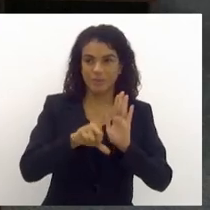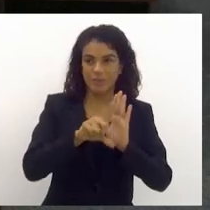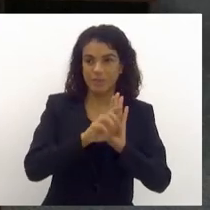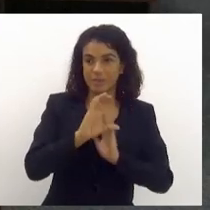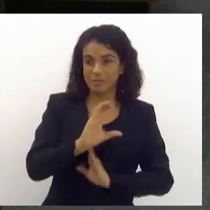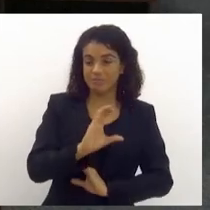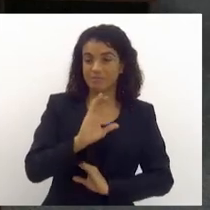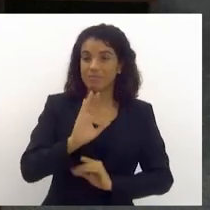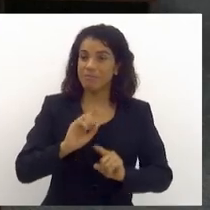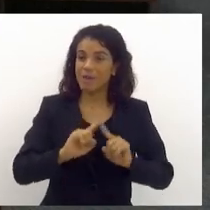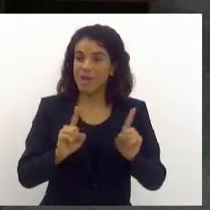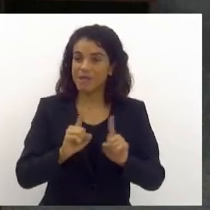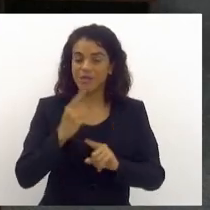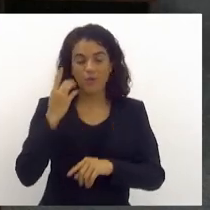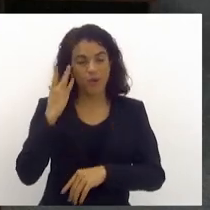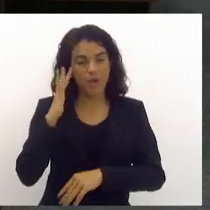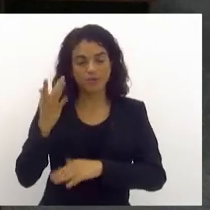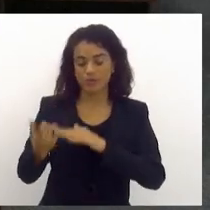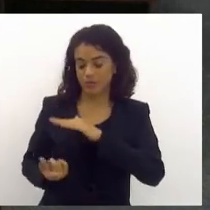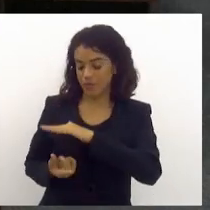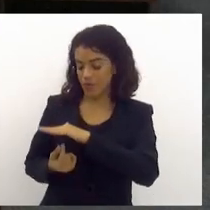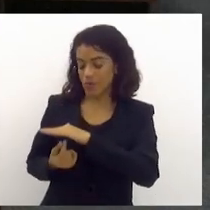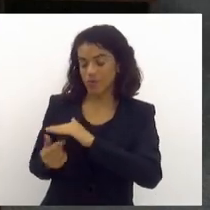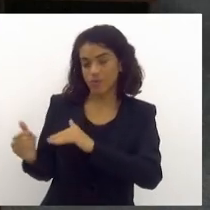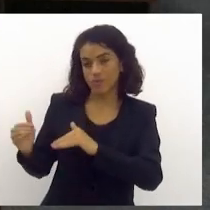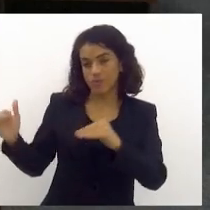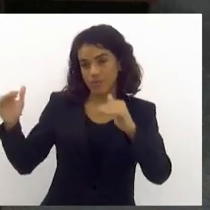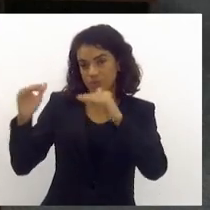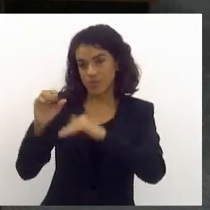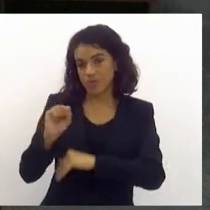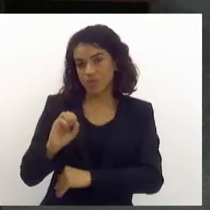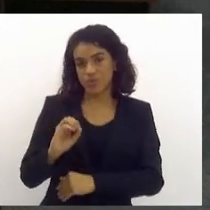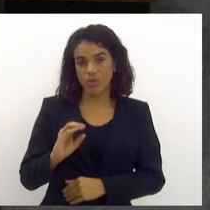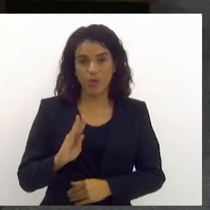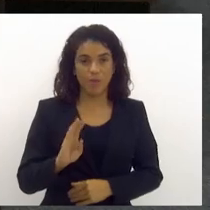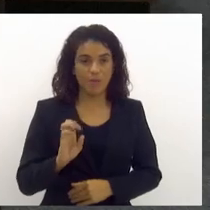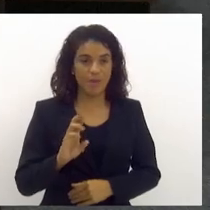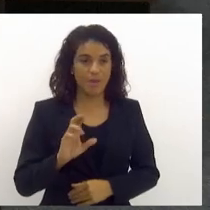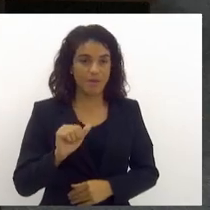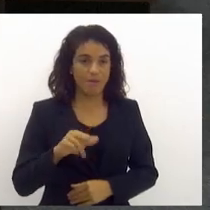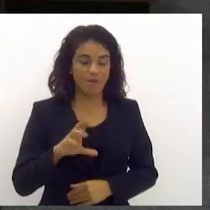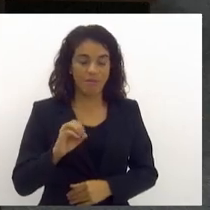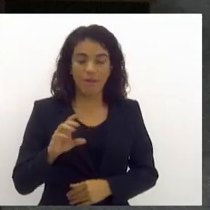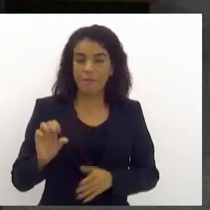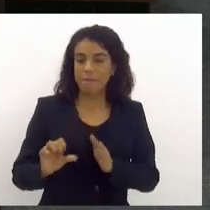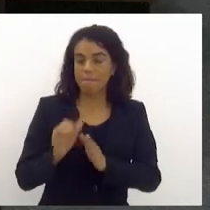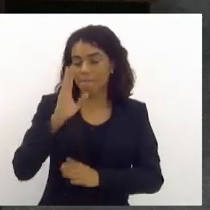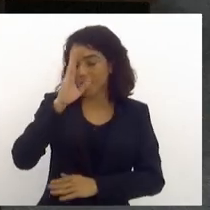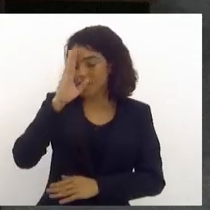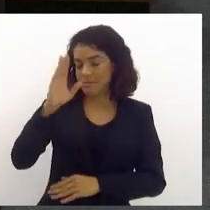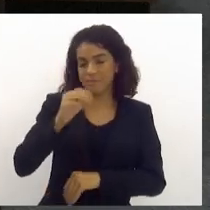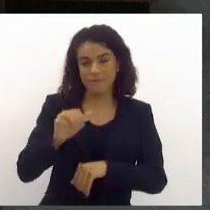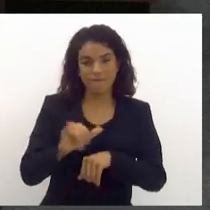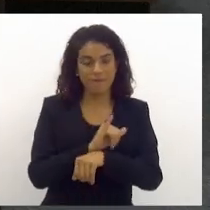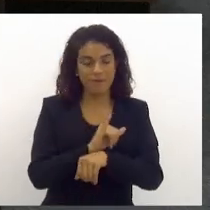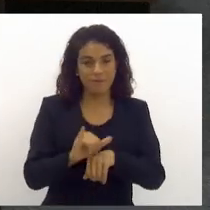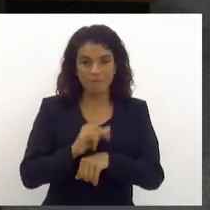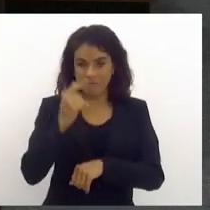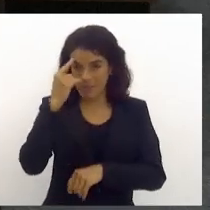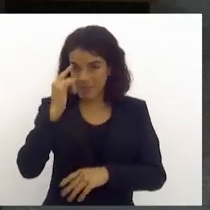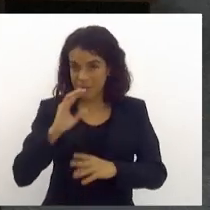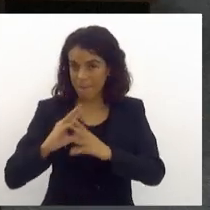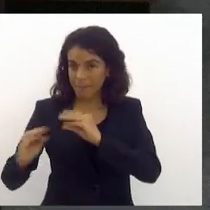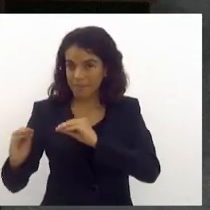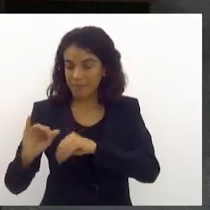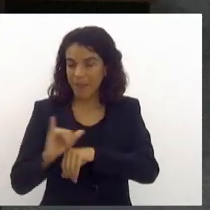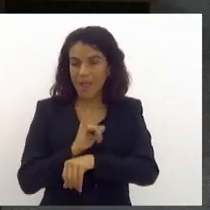Mas, ainda assim, eu acho que o Fundo Soberano é um importante... ferramenta para o nosso Estado pensar a saída da crise,